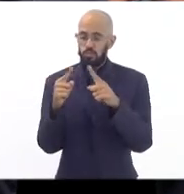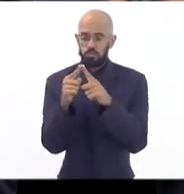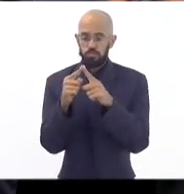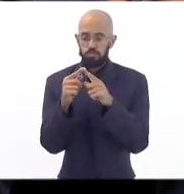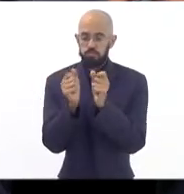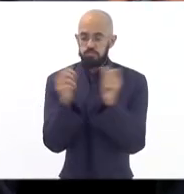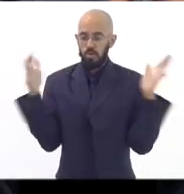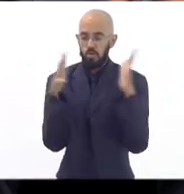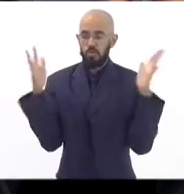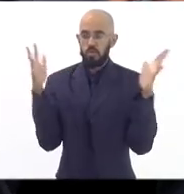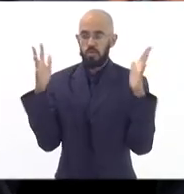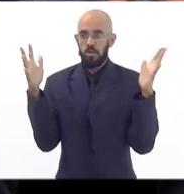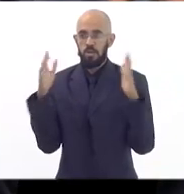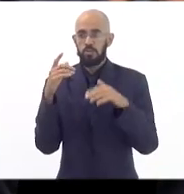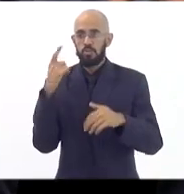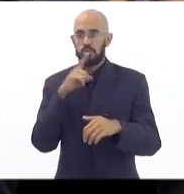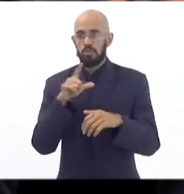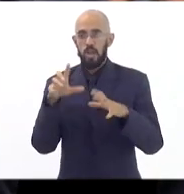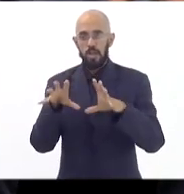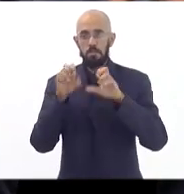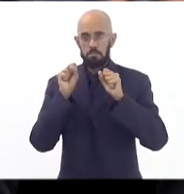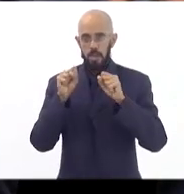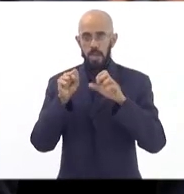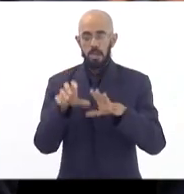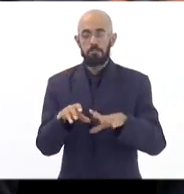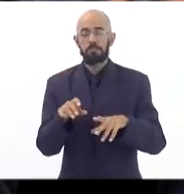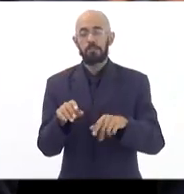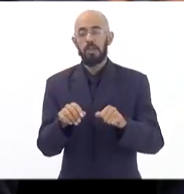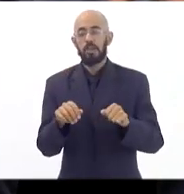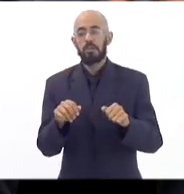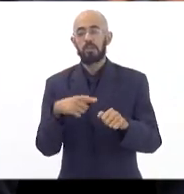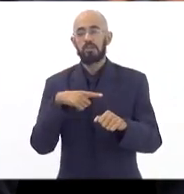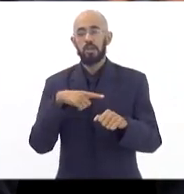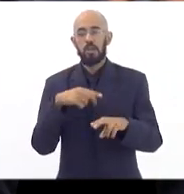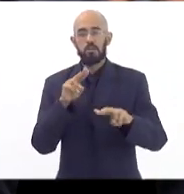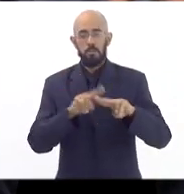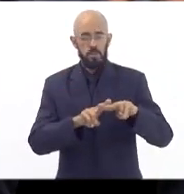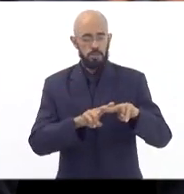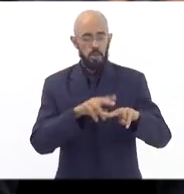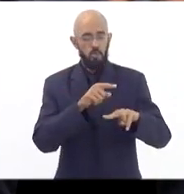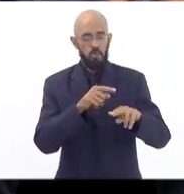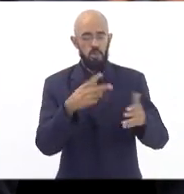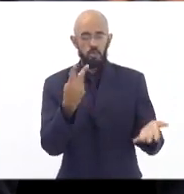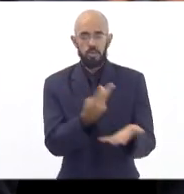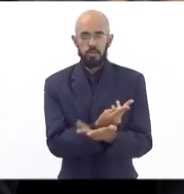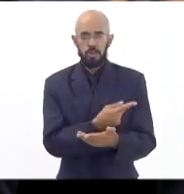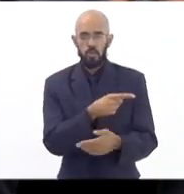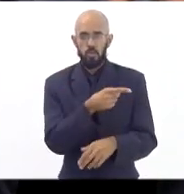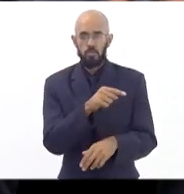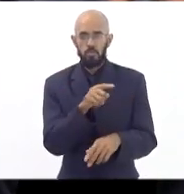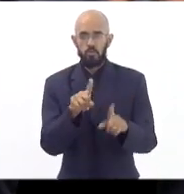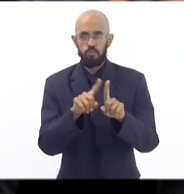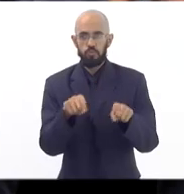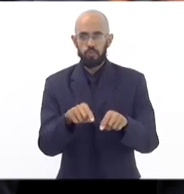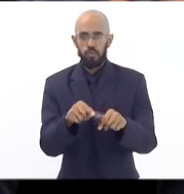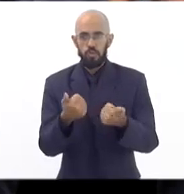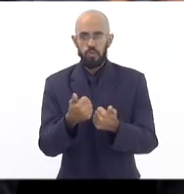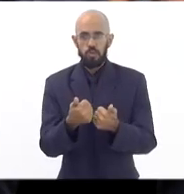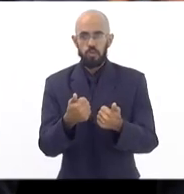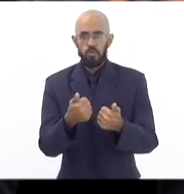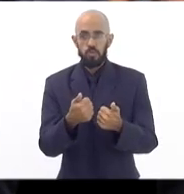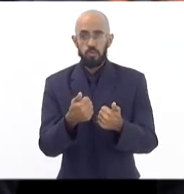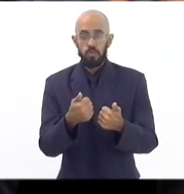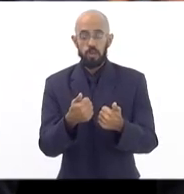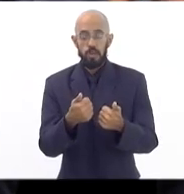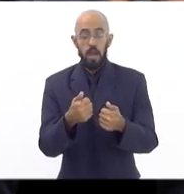e daí eles conseguem fazer a retirada ou até tem um exemplo aqui de uma prisão feita por pelos colaboradores da SuperVia